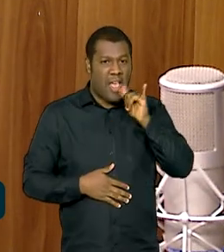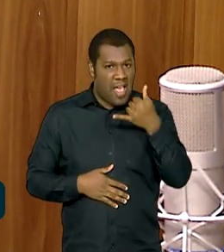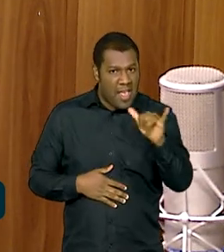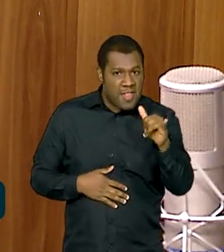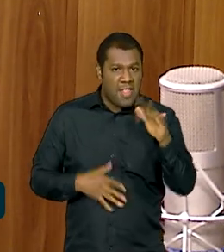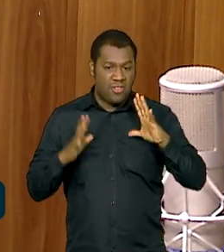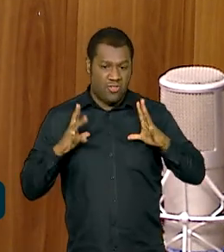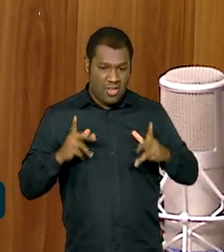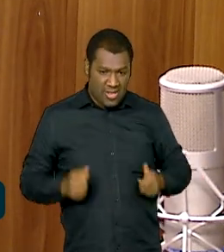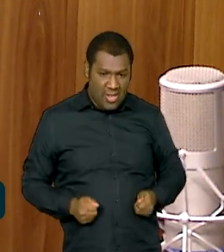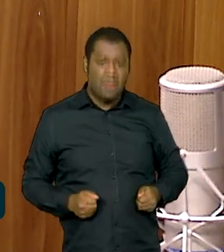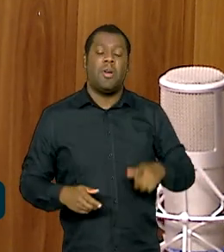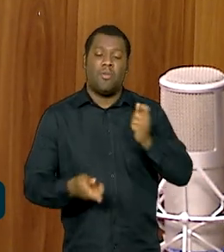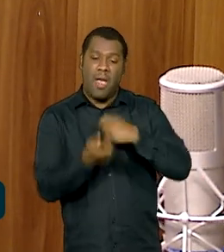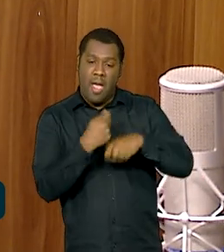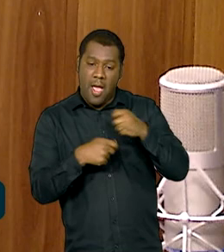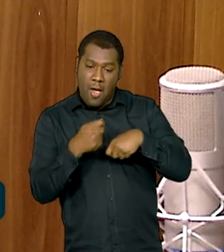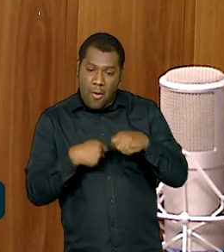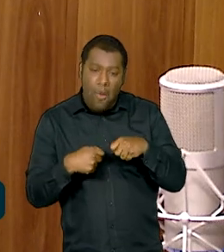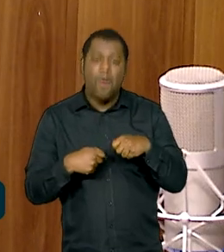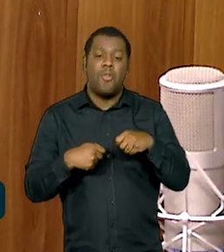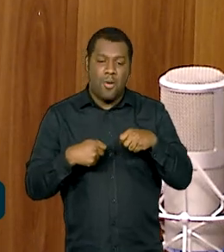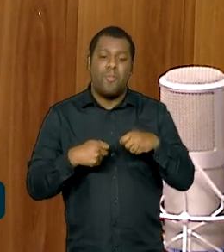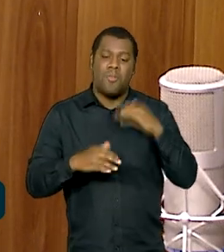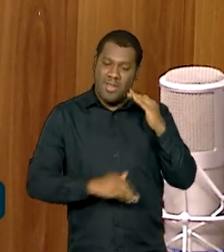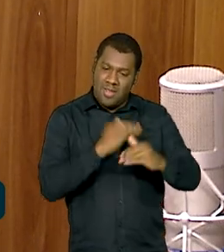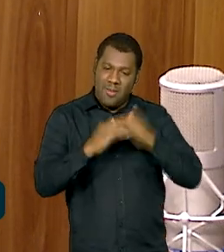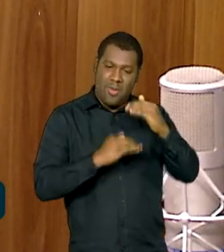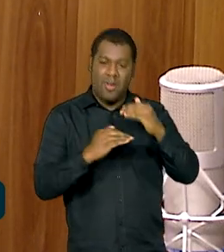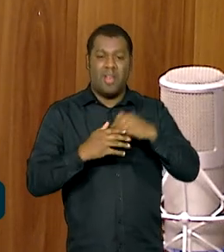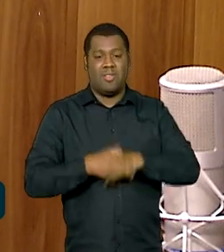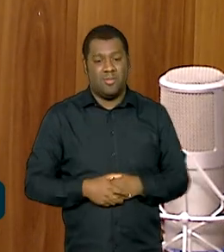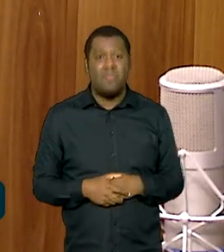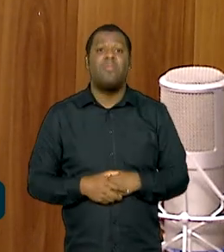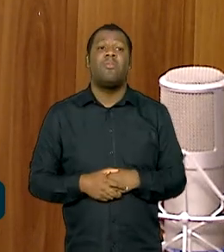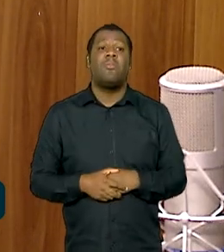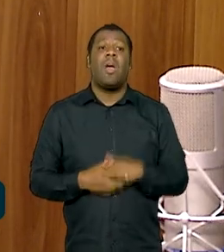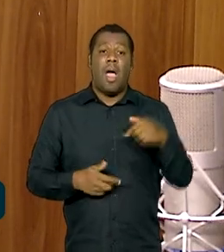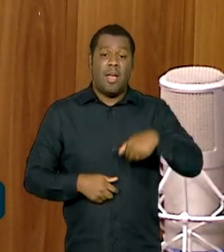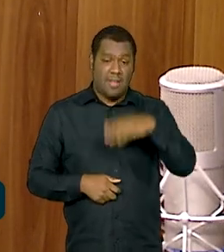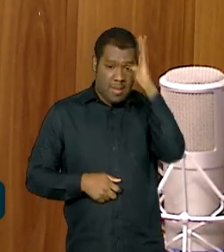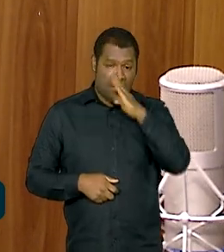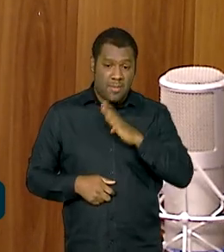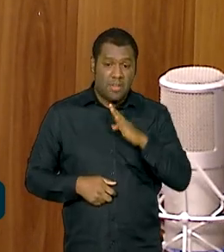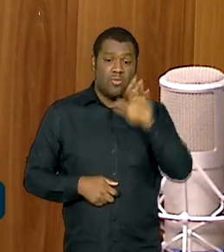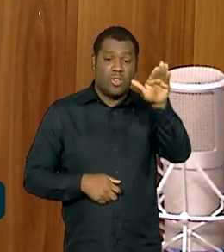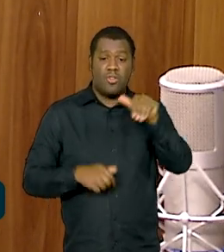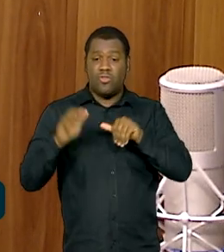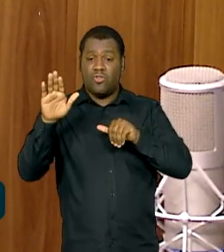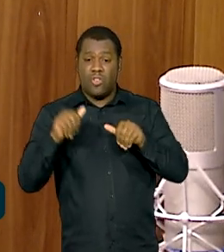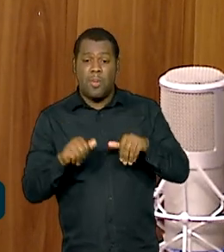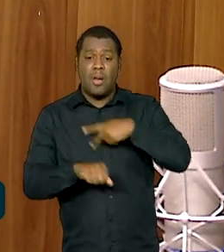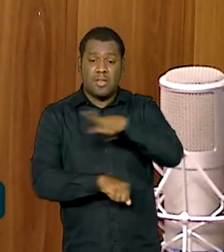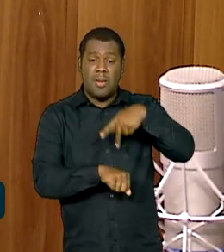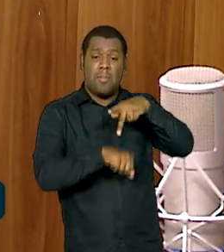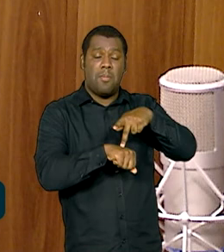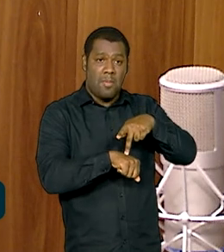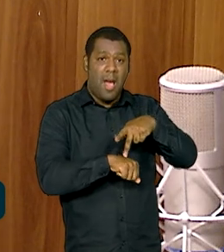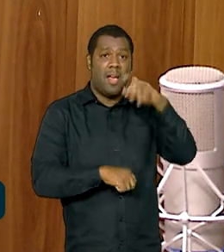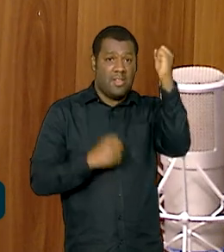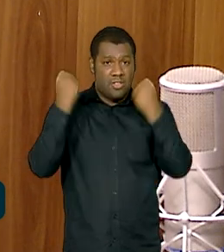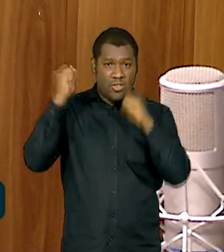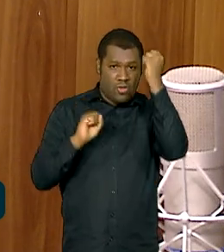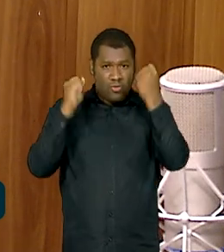economicamente e nós temos feito esse debate internacional exatamente para poder chamar a responsabilidade os países